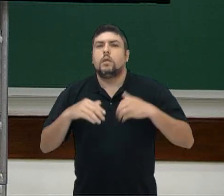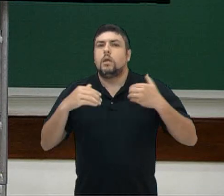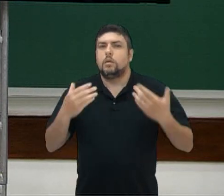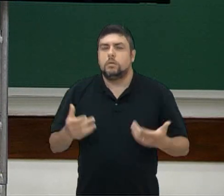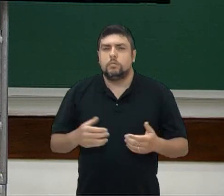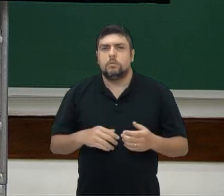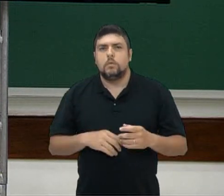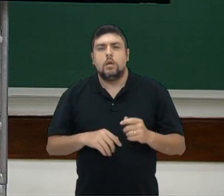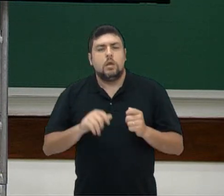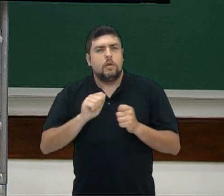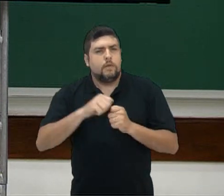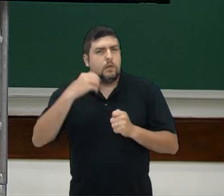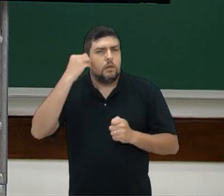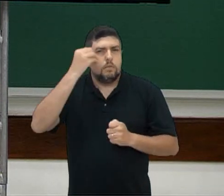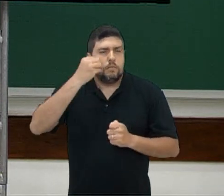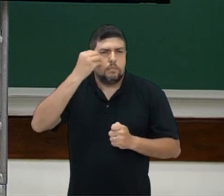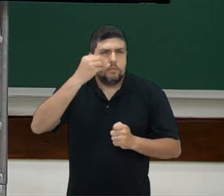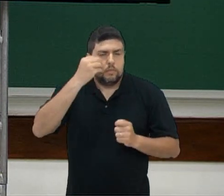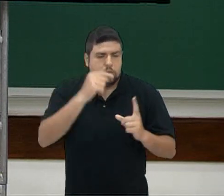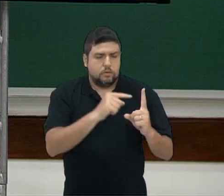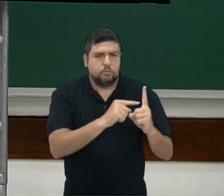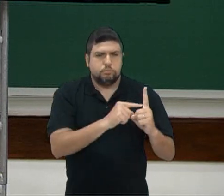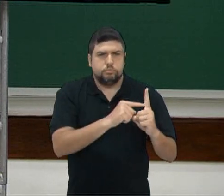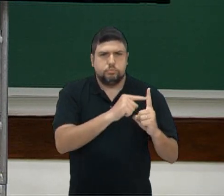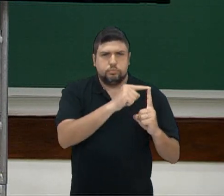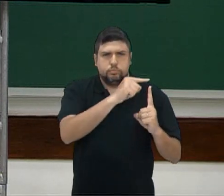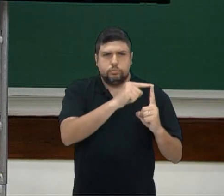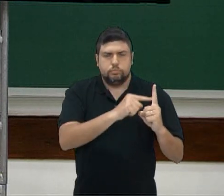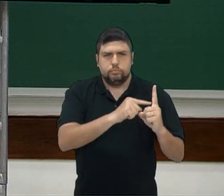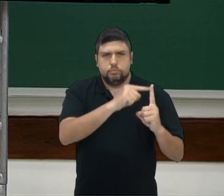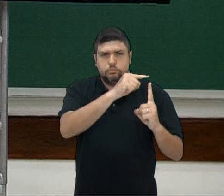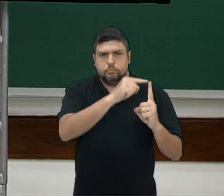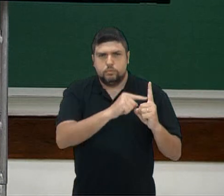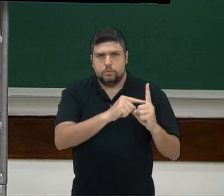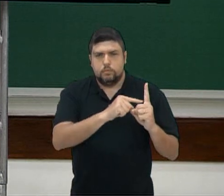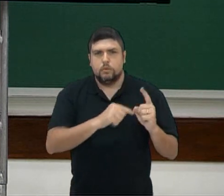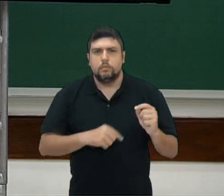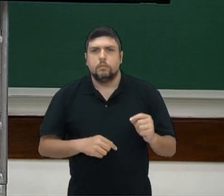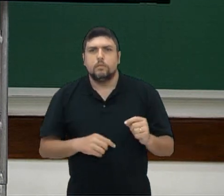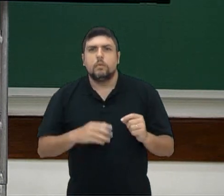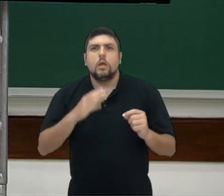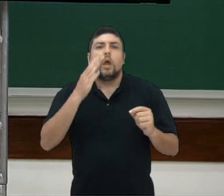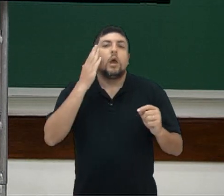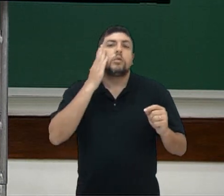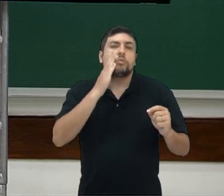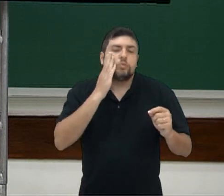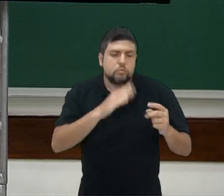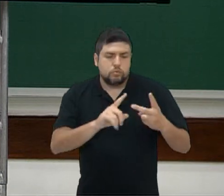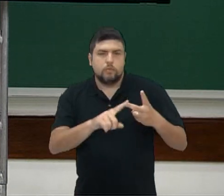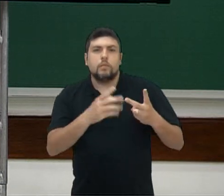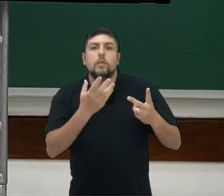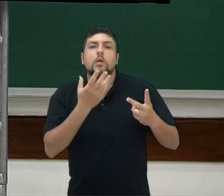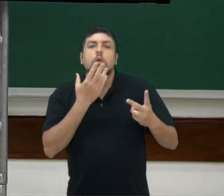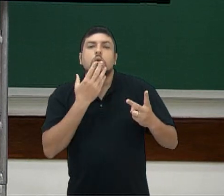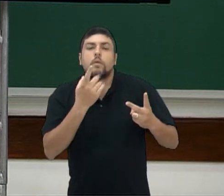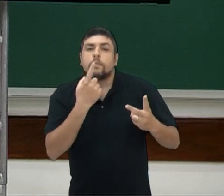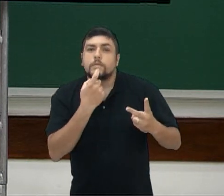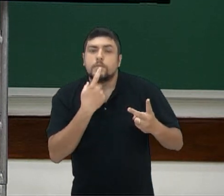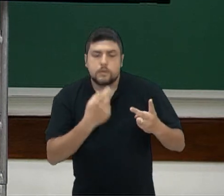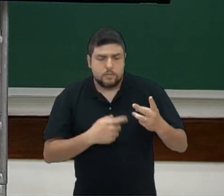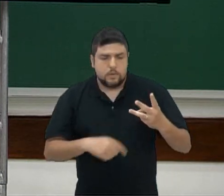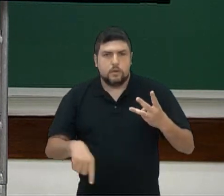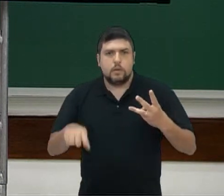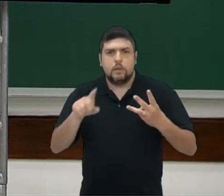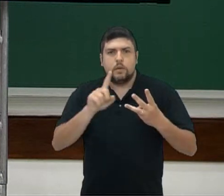3 termômetros, ele queria verificar a percepção, onde a cor azul e a cor vermelha, queria perceber se tinha